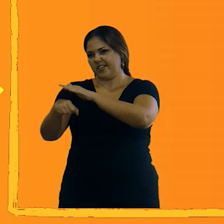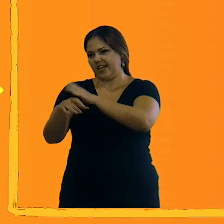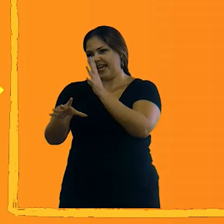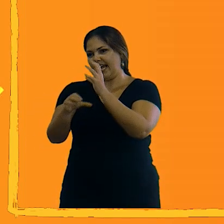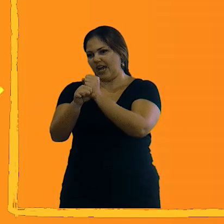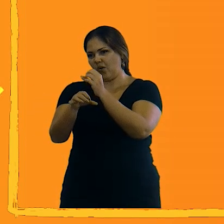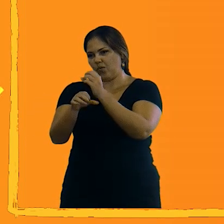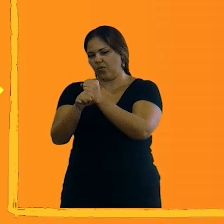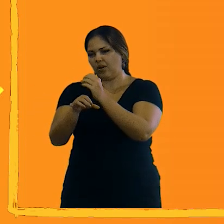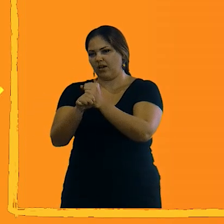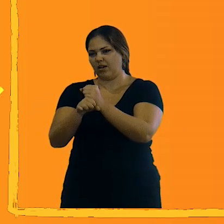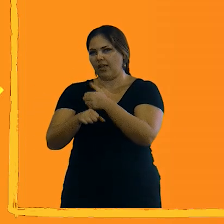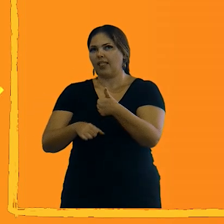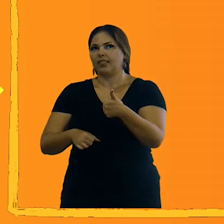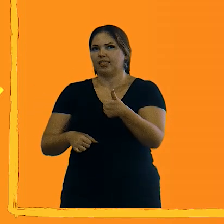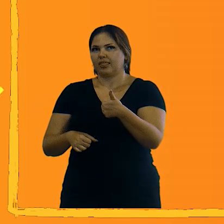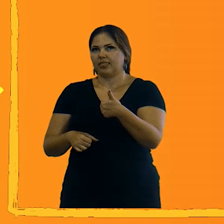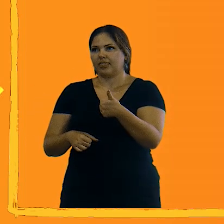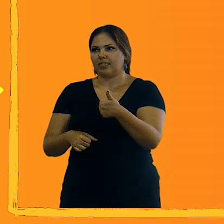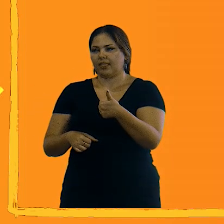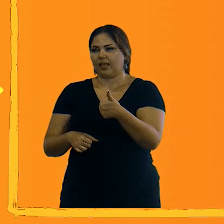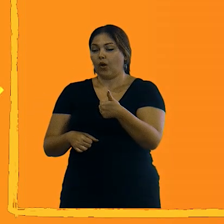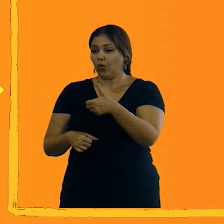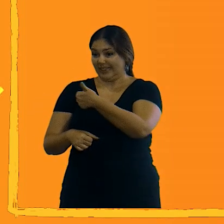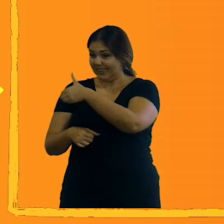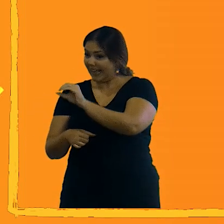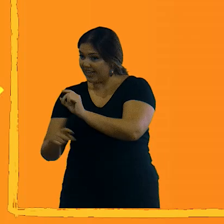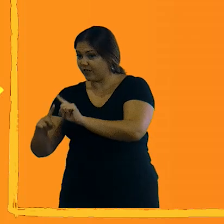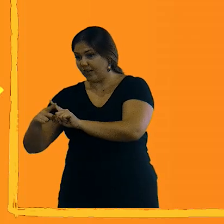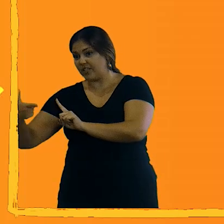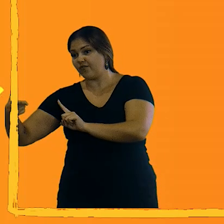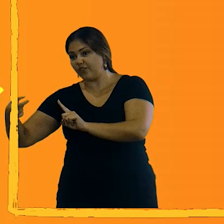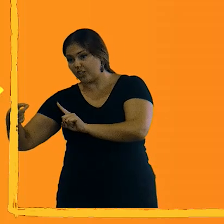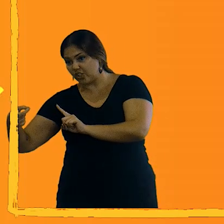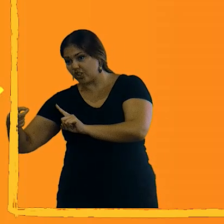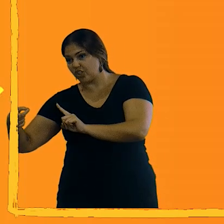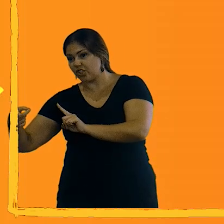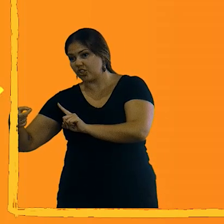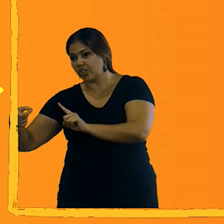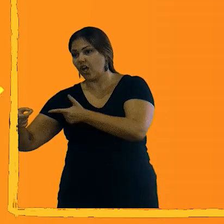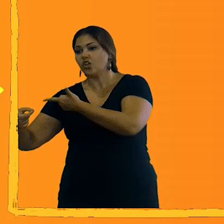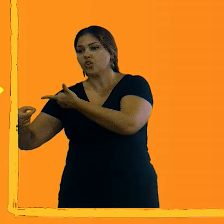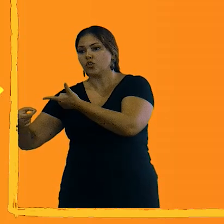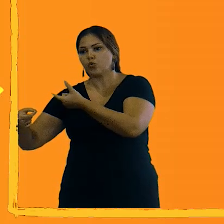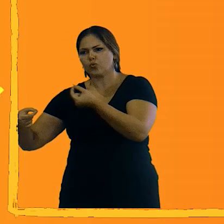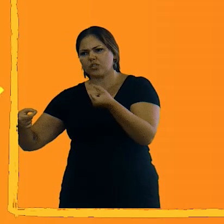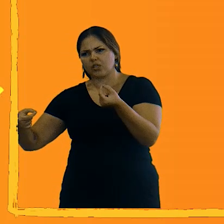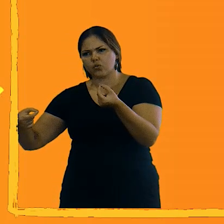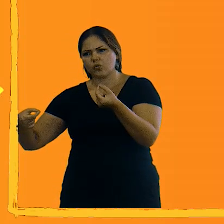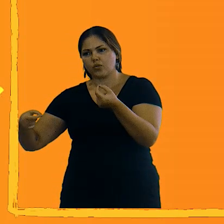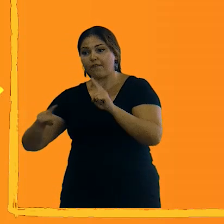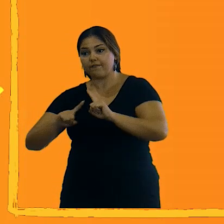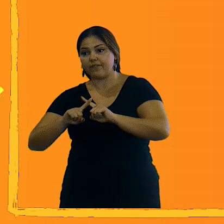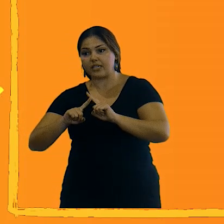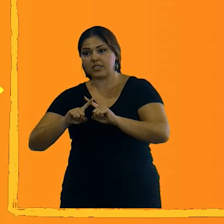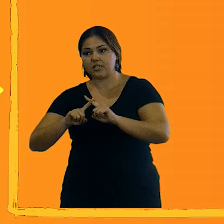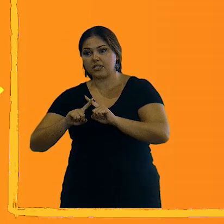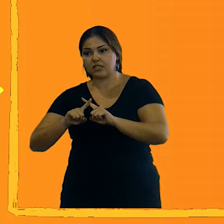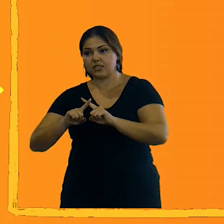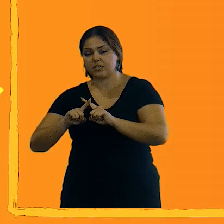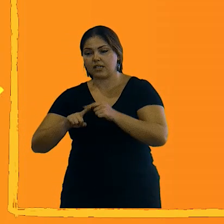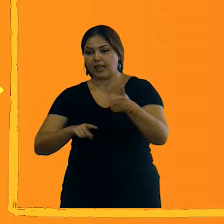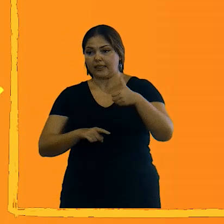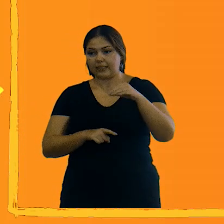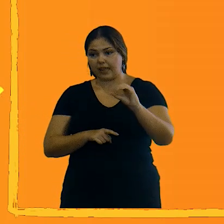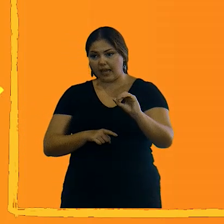proporcional eu pego o que é todo de um com todo do outro e faço a divisão e acho a minha constante certo olha